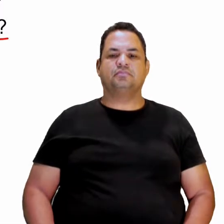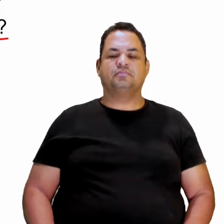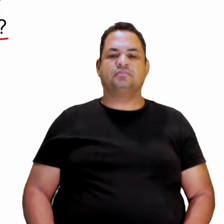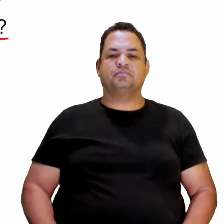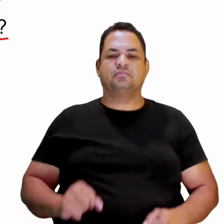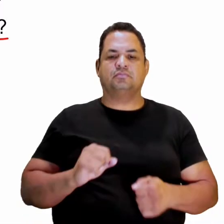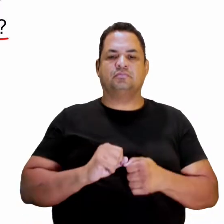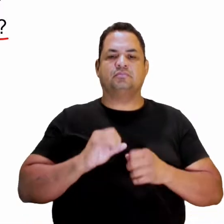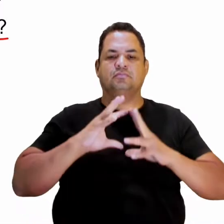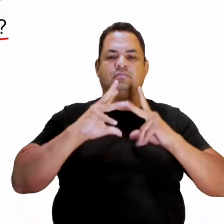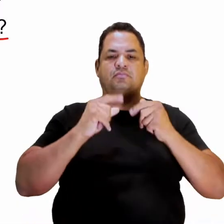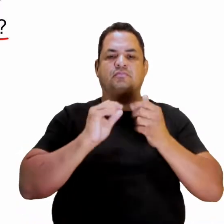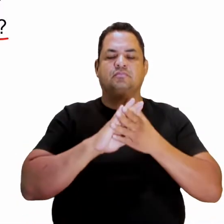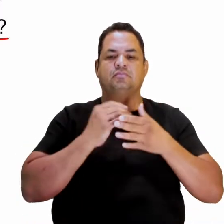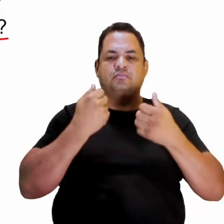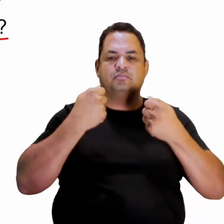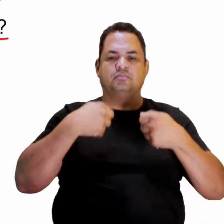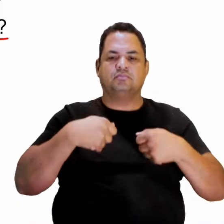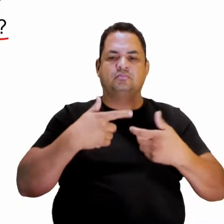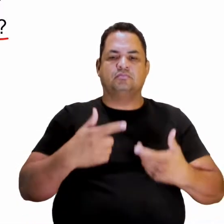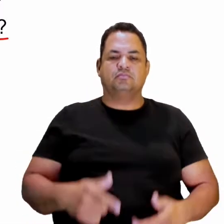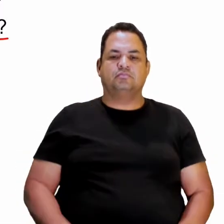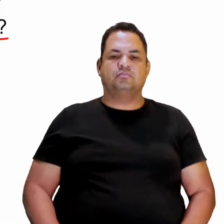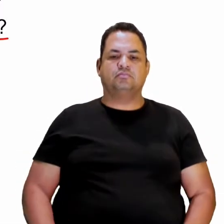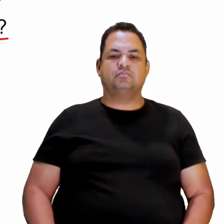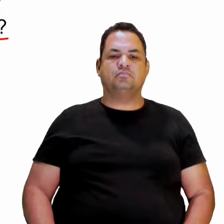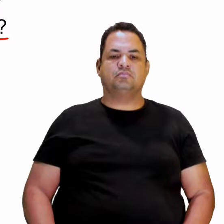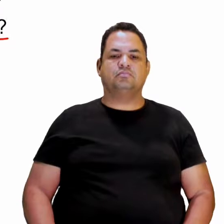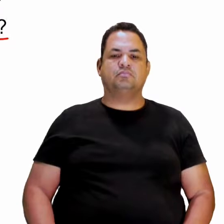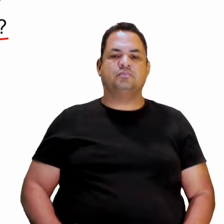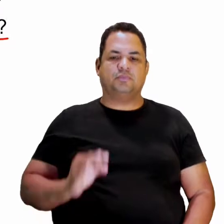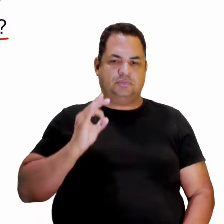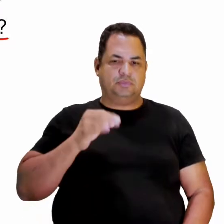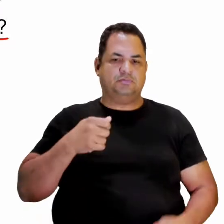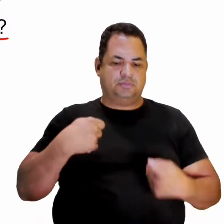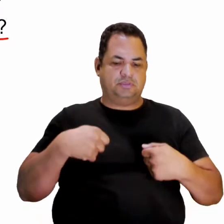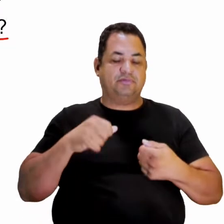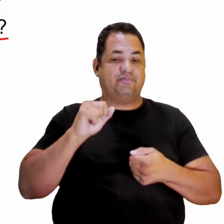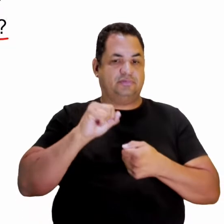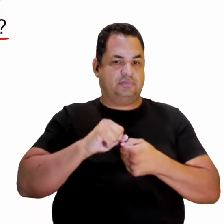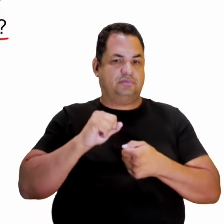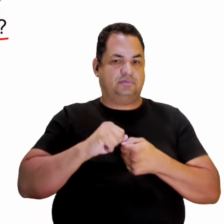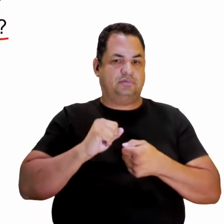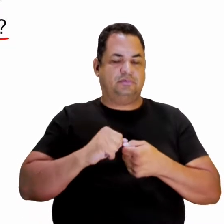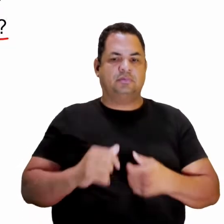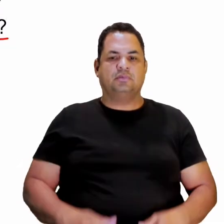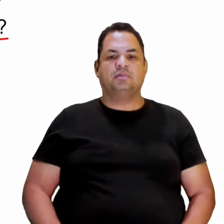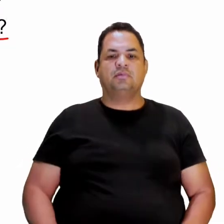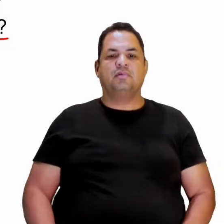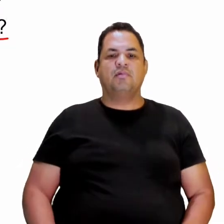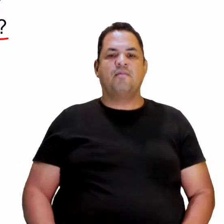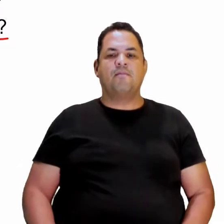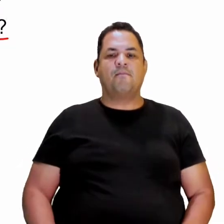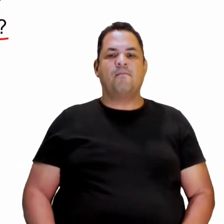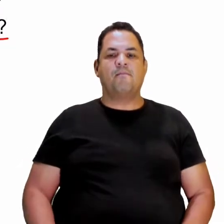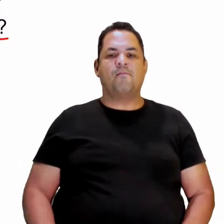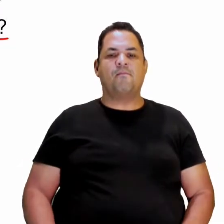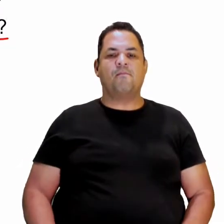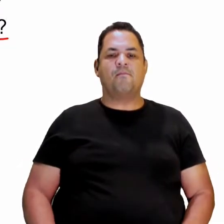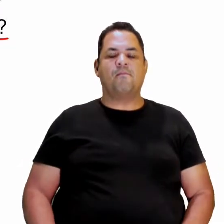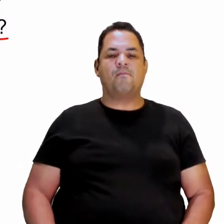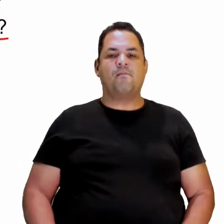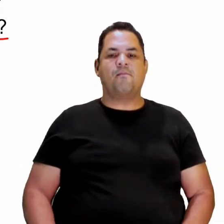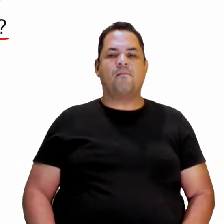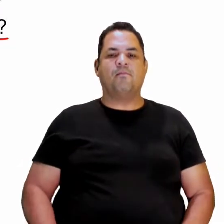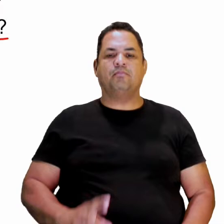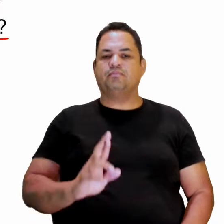fazendo tudo o que pode e deve? The very simple answer is no.